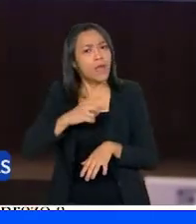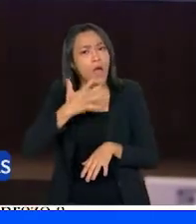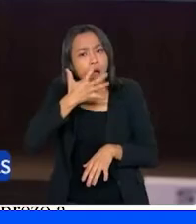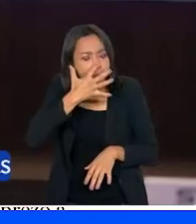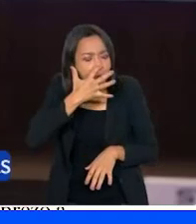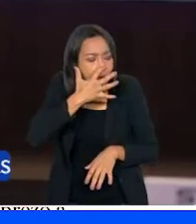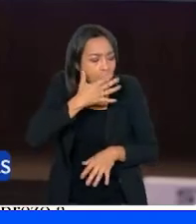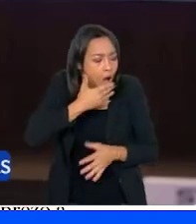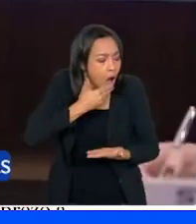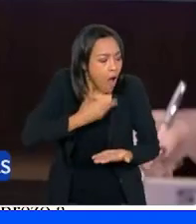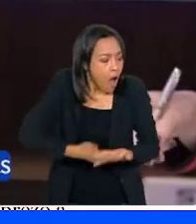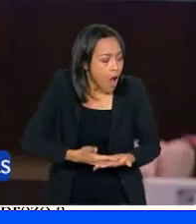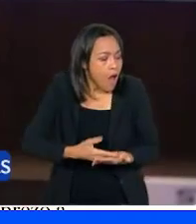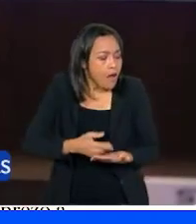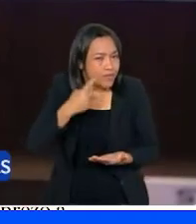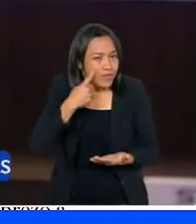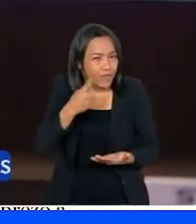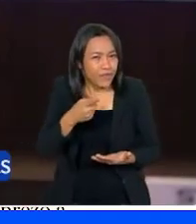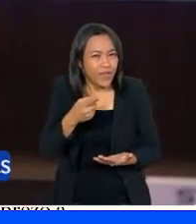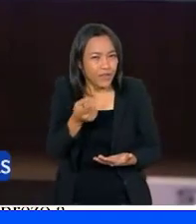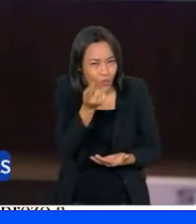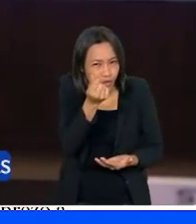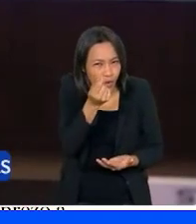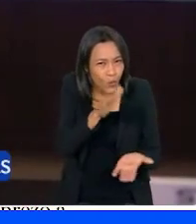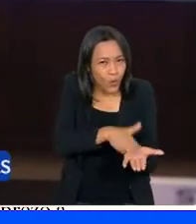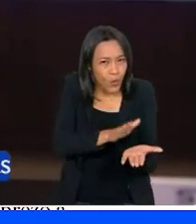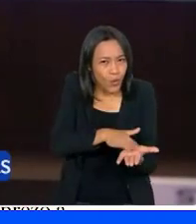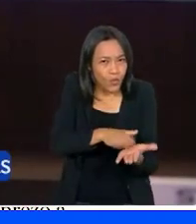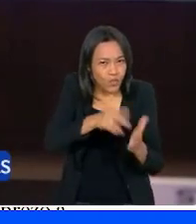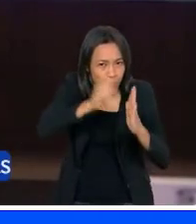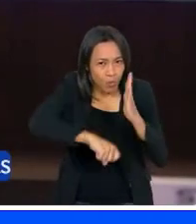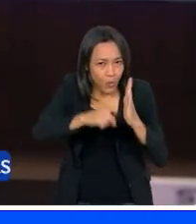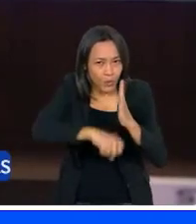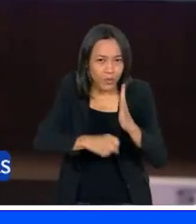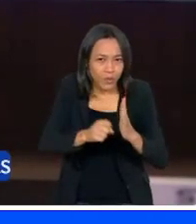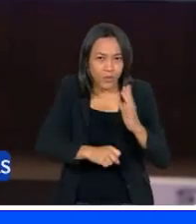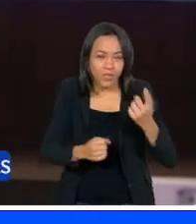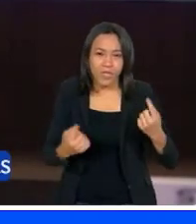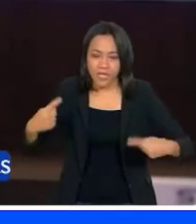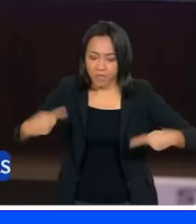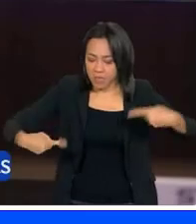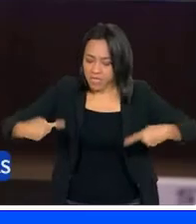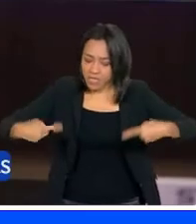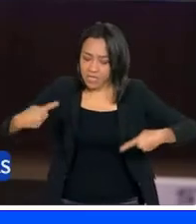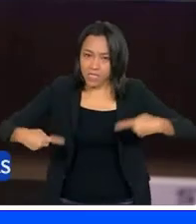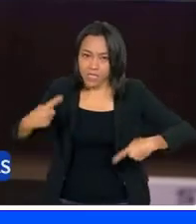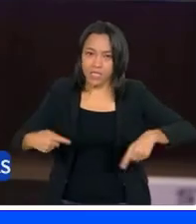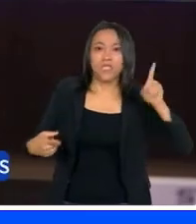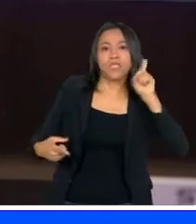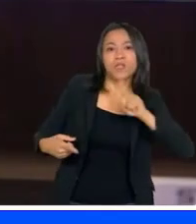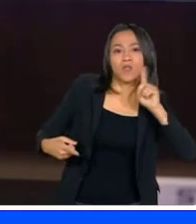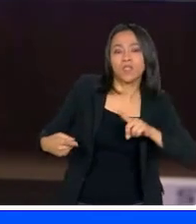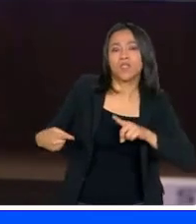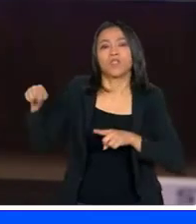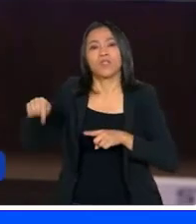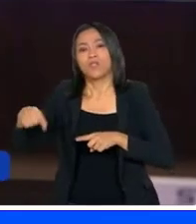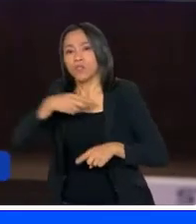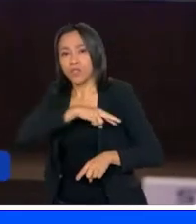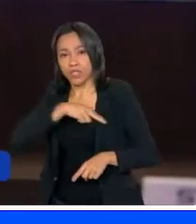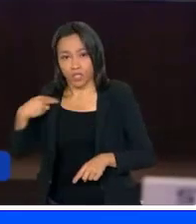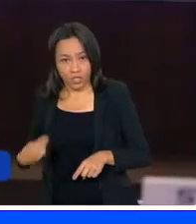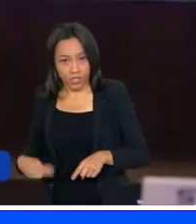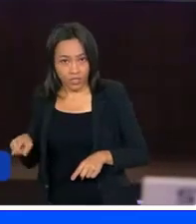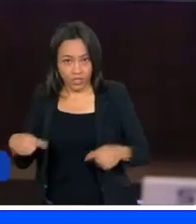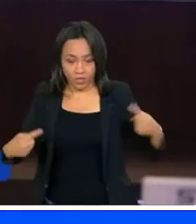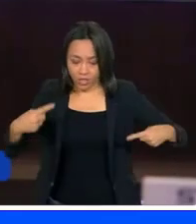esse de guerra tarifária, que a gente está vendo essa disputa Estados Unidos e China, o Brasil é um país garantidor da